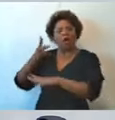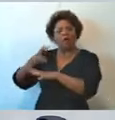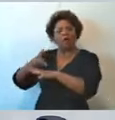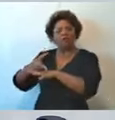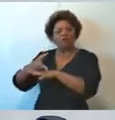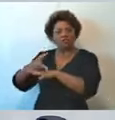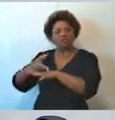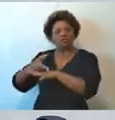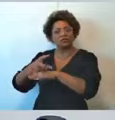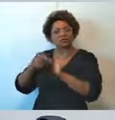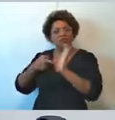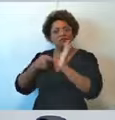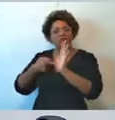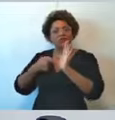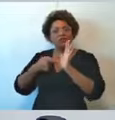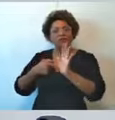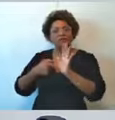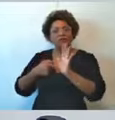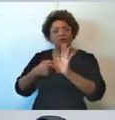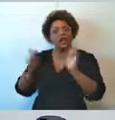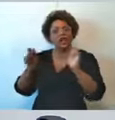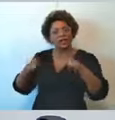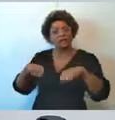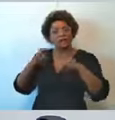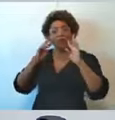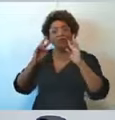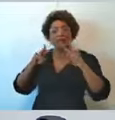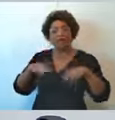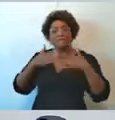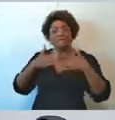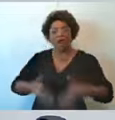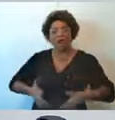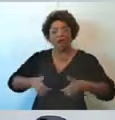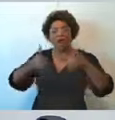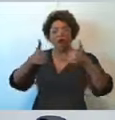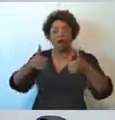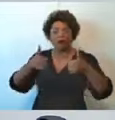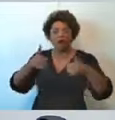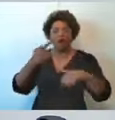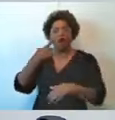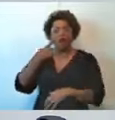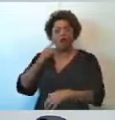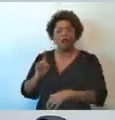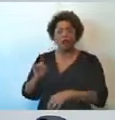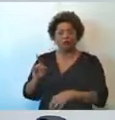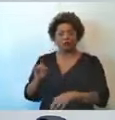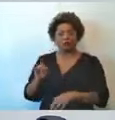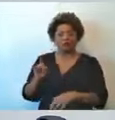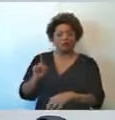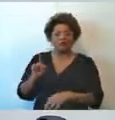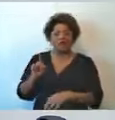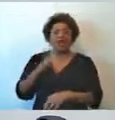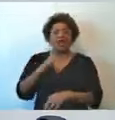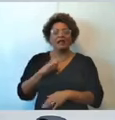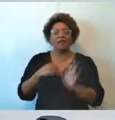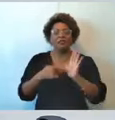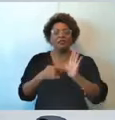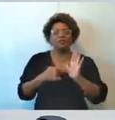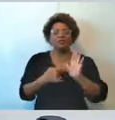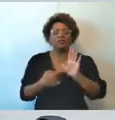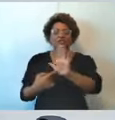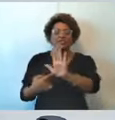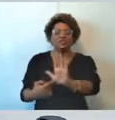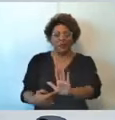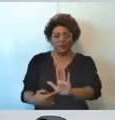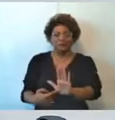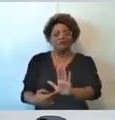ó? Tá vendo? Não. Tá vendo que a gente tá lá, ó? A gente se destaca no trânsito. Então isso aqui é importante, isso aqui